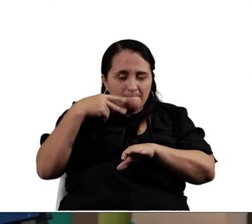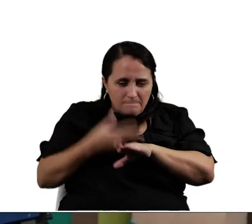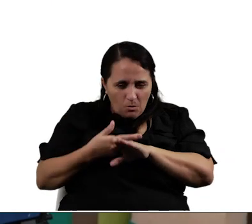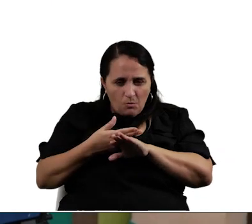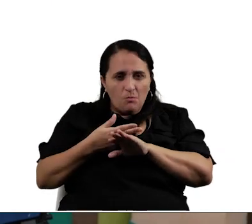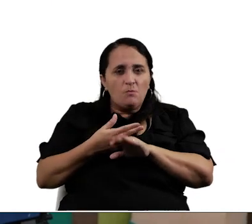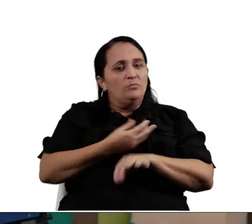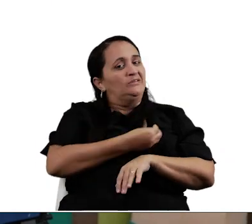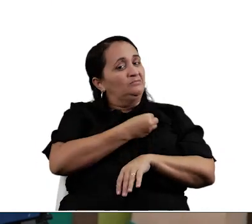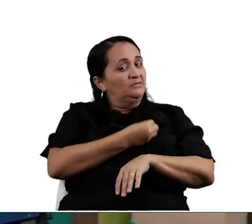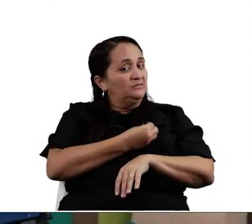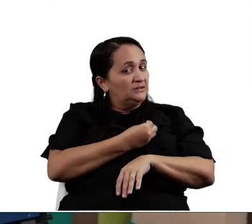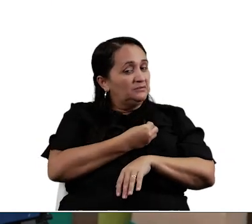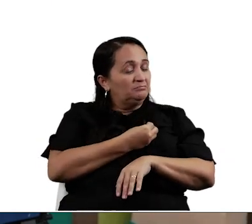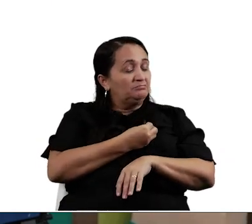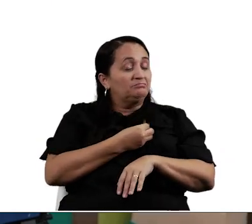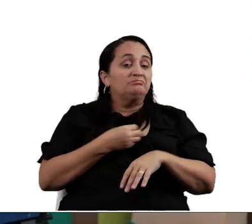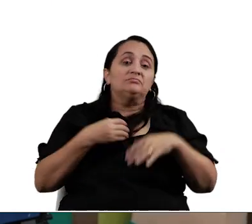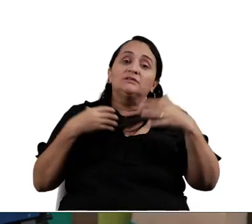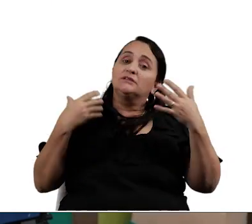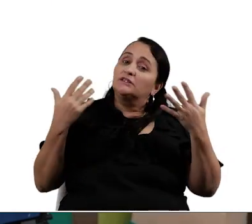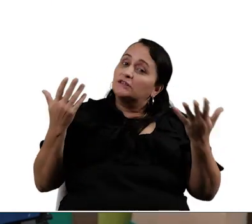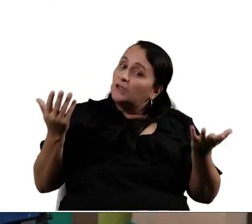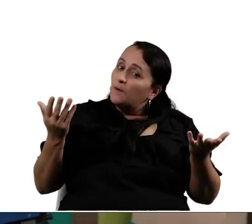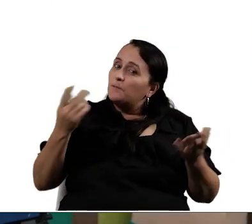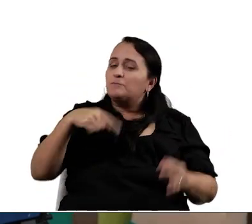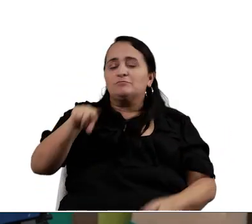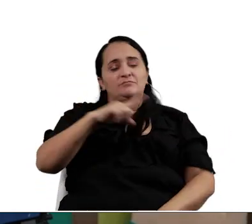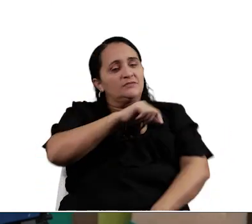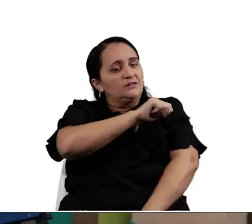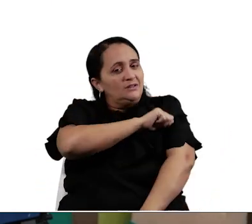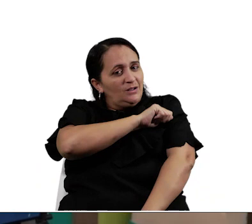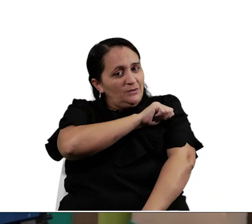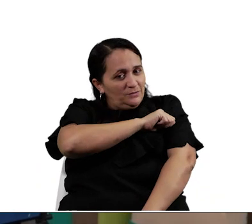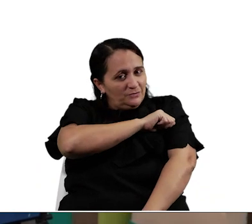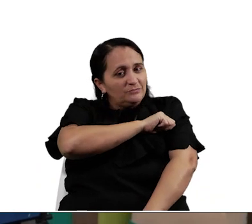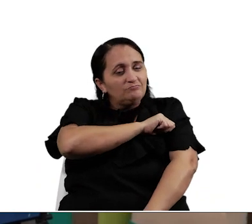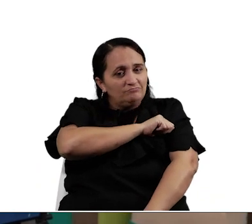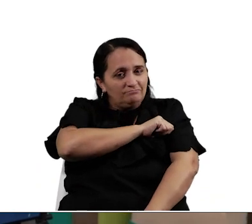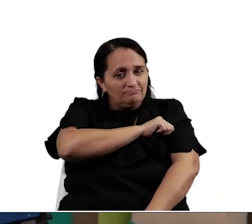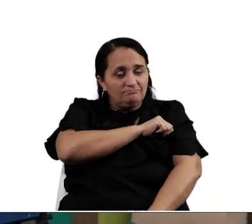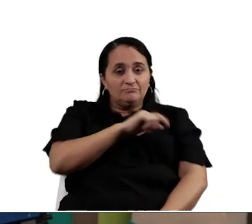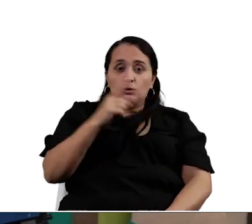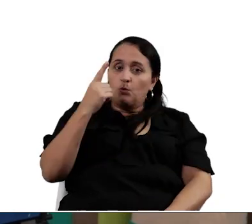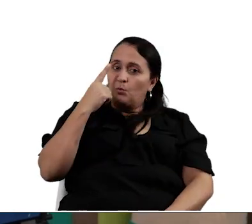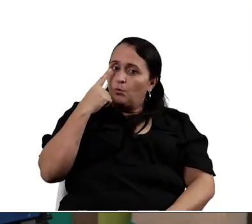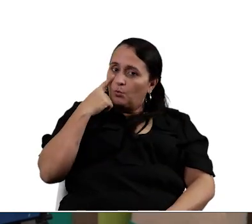Então, meus queridos alunos, outra coisa, o